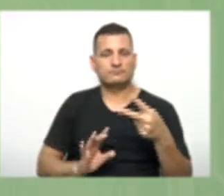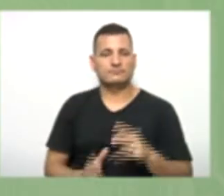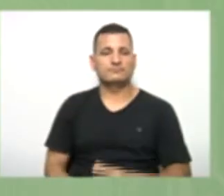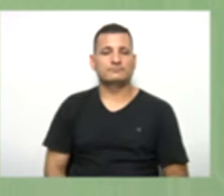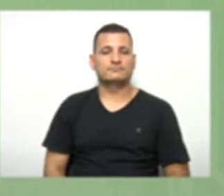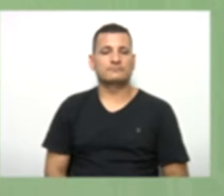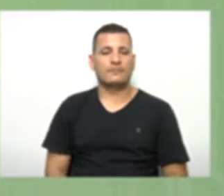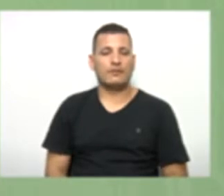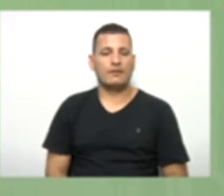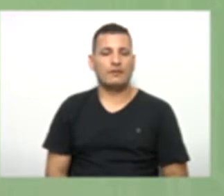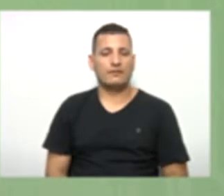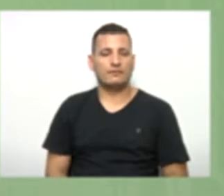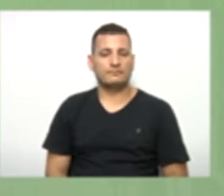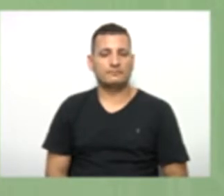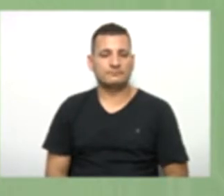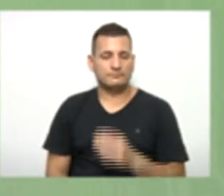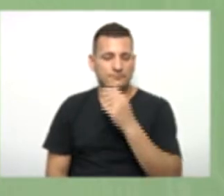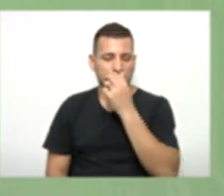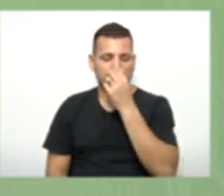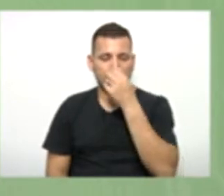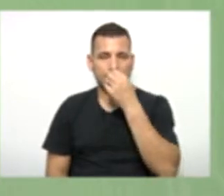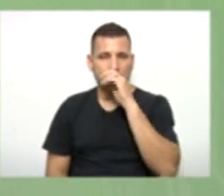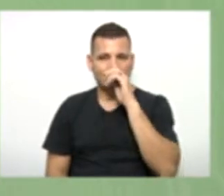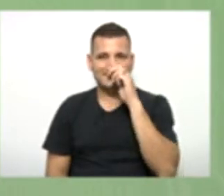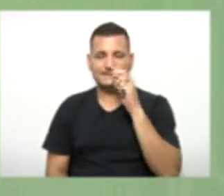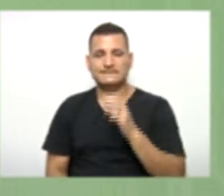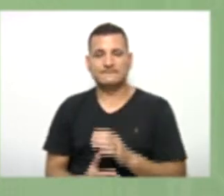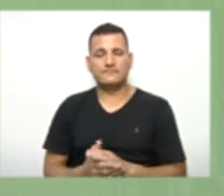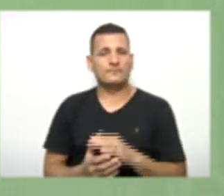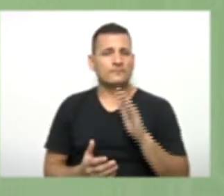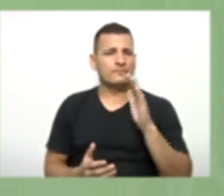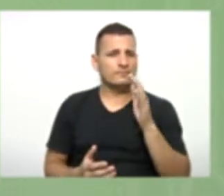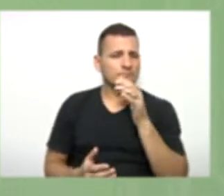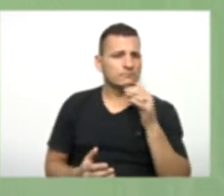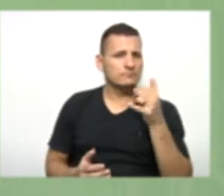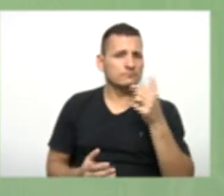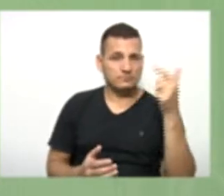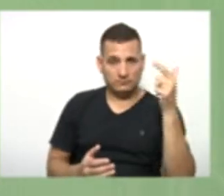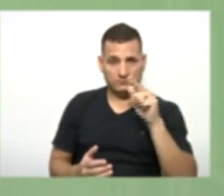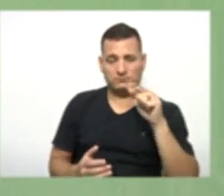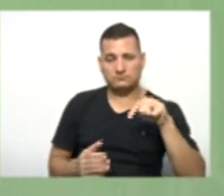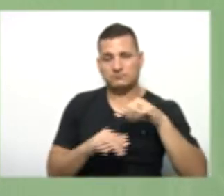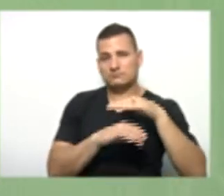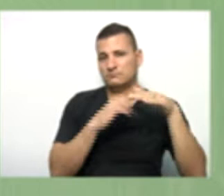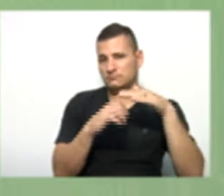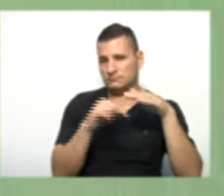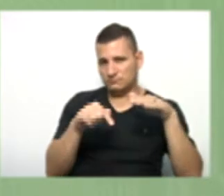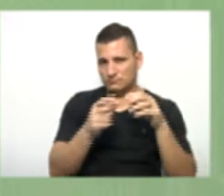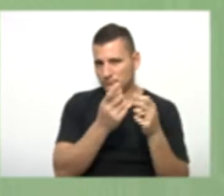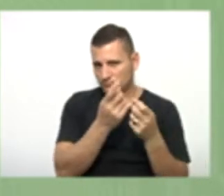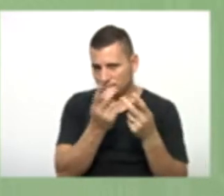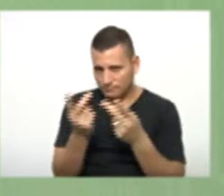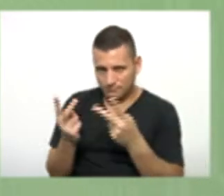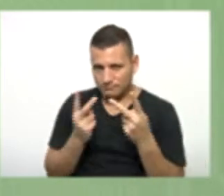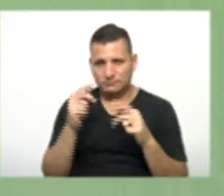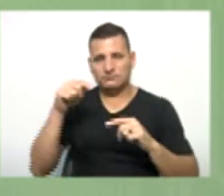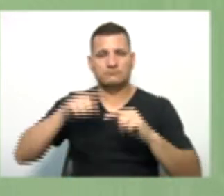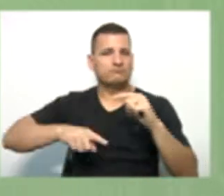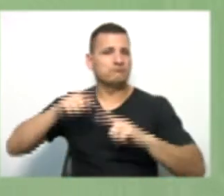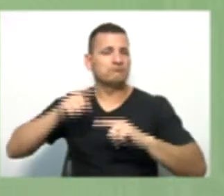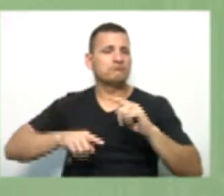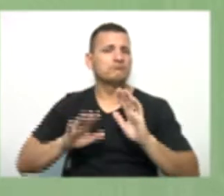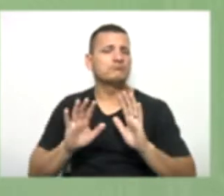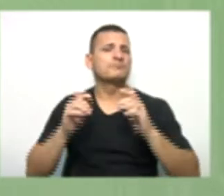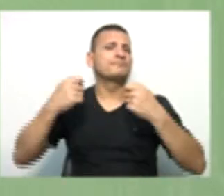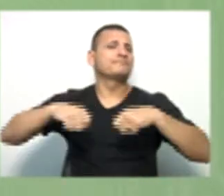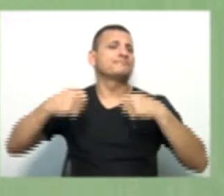Bom, para que a gente consiga vender esses produtos, né, entregar esses produtos à cooperativa, são necessários o